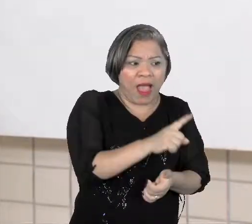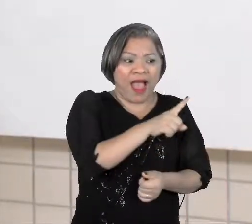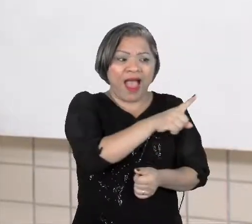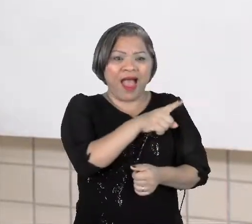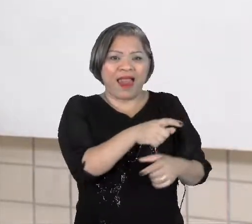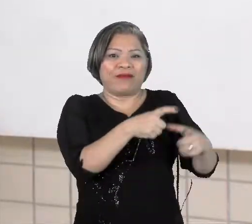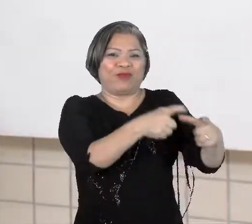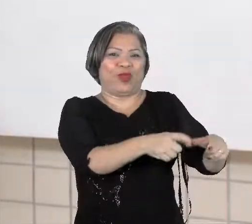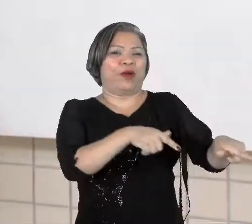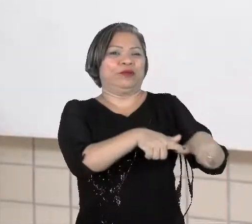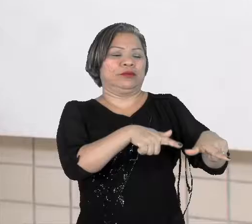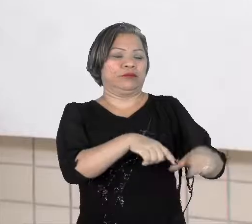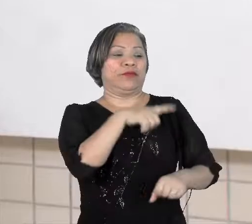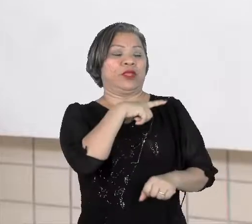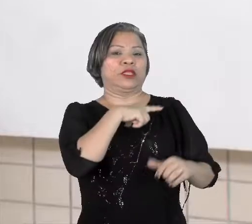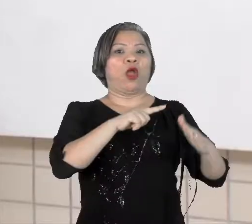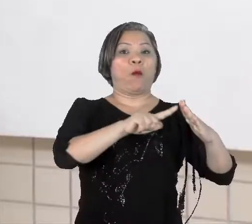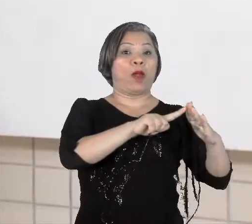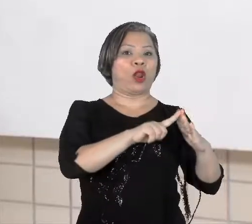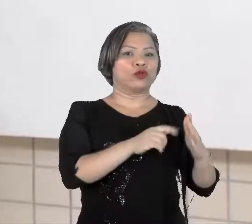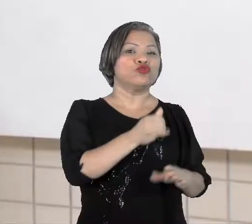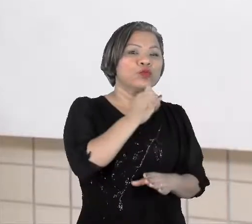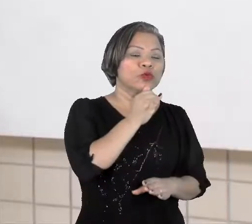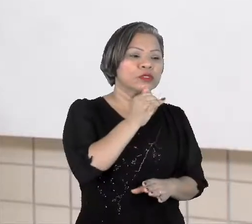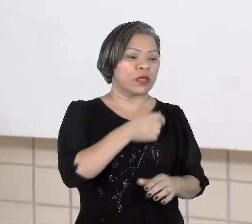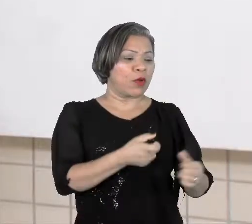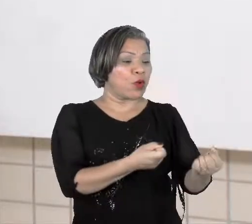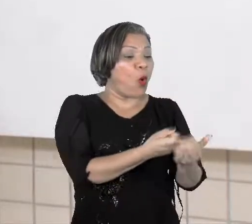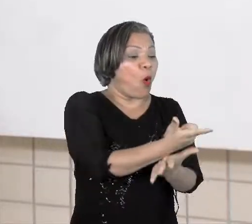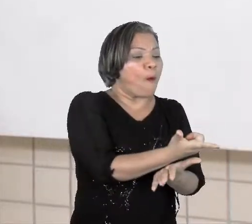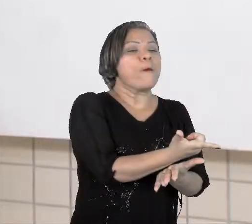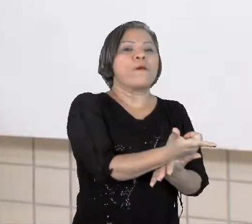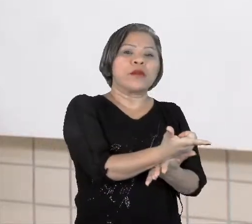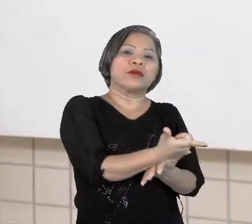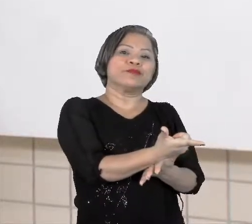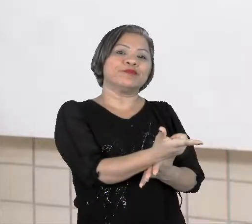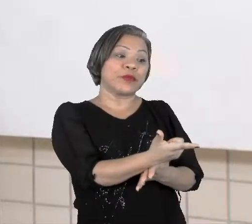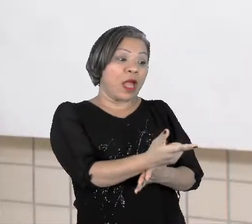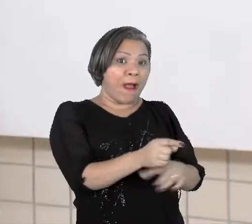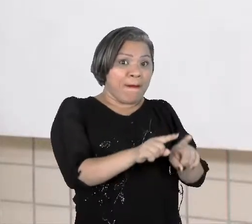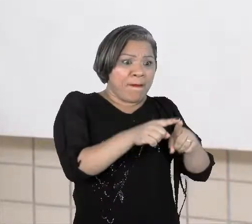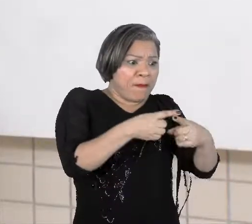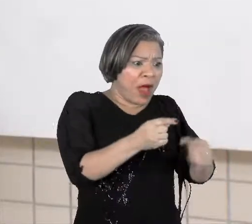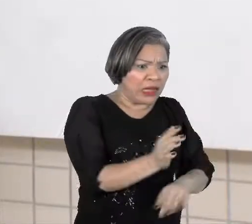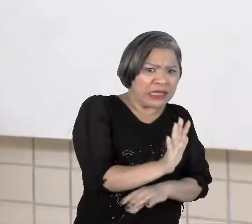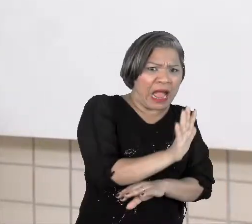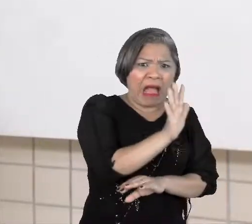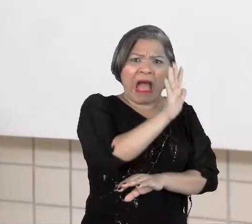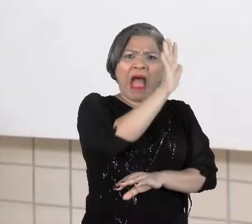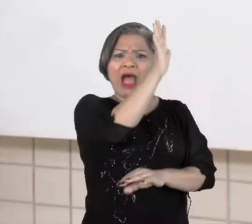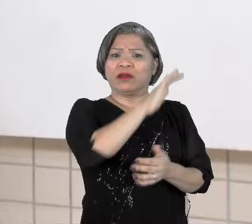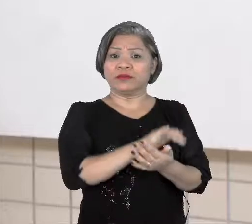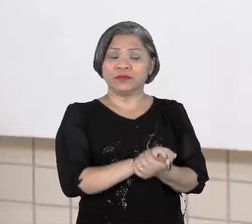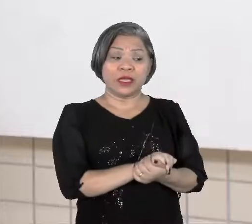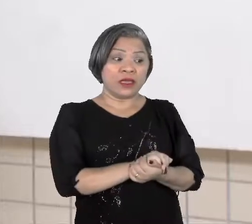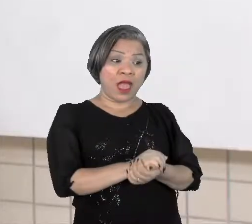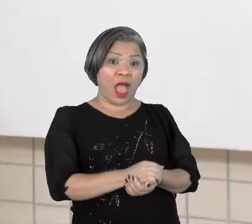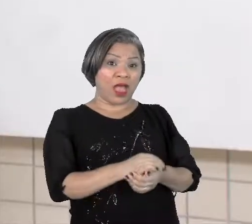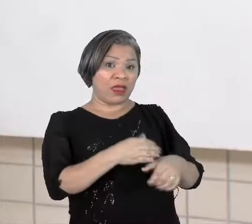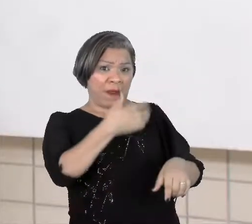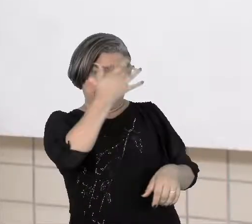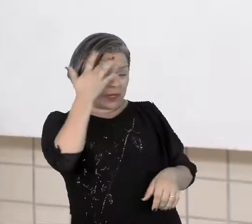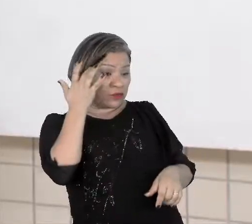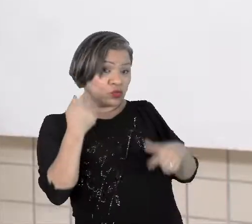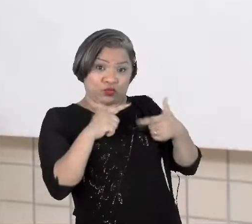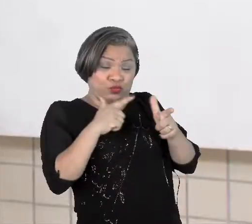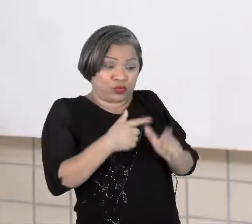preço exorbitante. Então, cada vez mais o trabalhador ele vai devendo para o seu patrão. E isso vai gerando uma bola